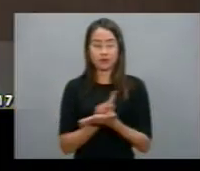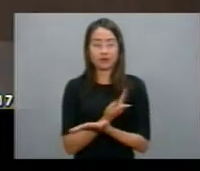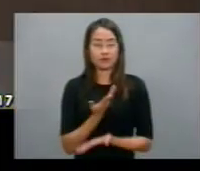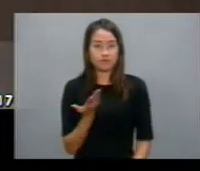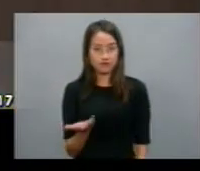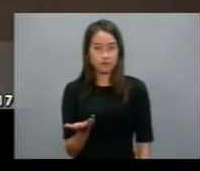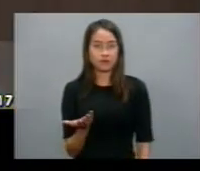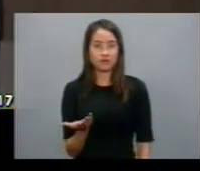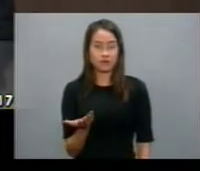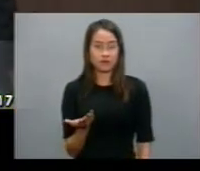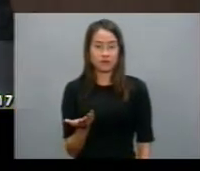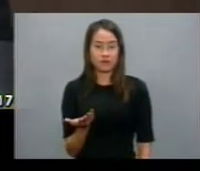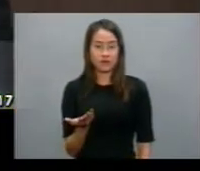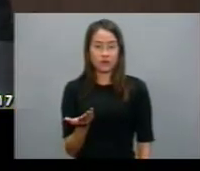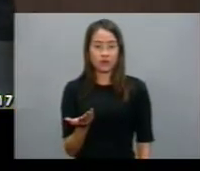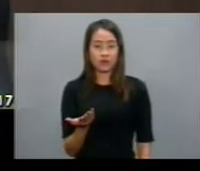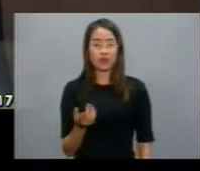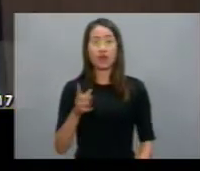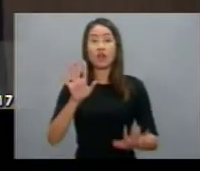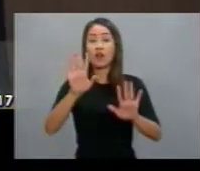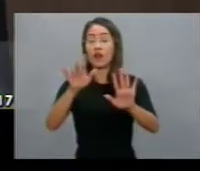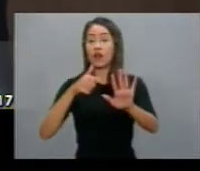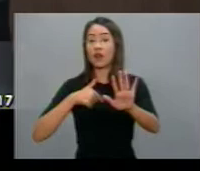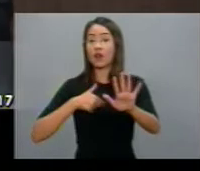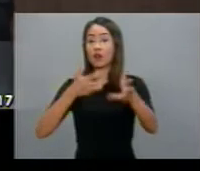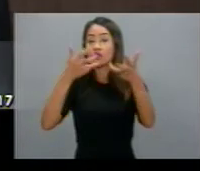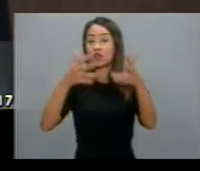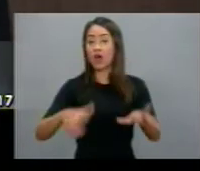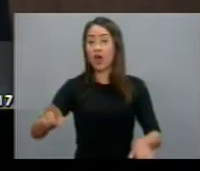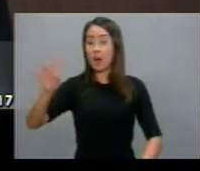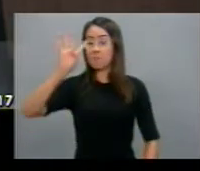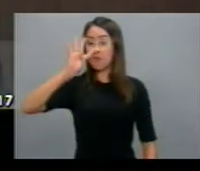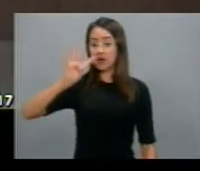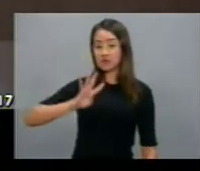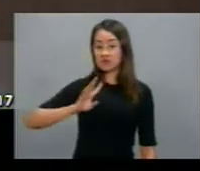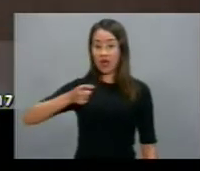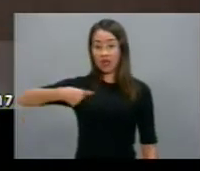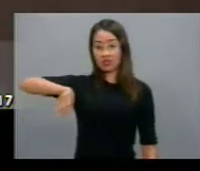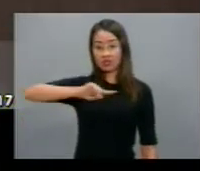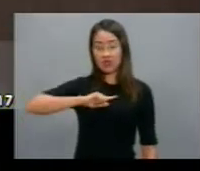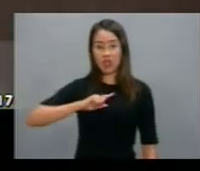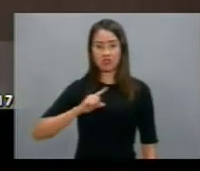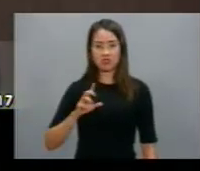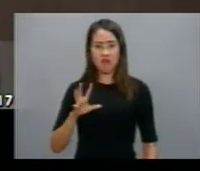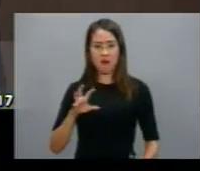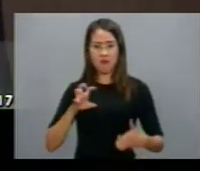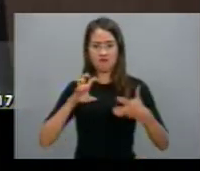para que não venham depois nos impingir a ideia de que nós estaríamos